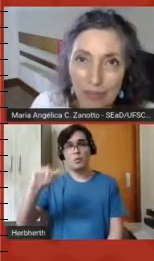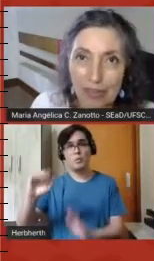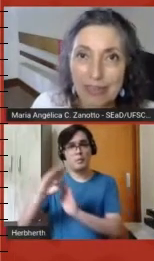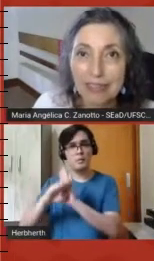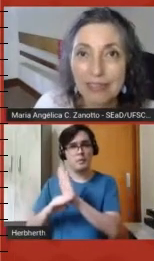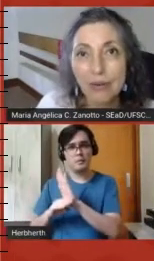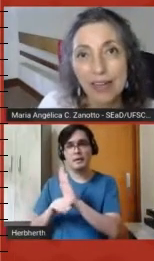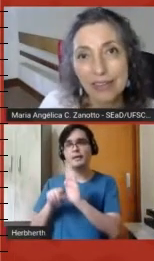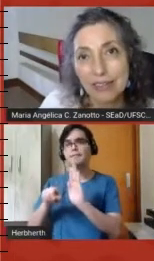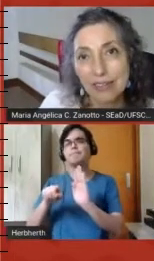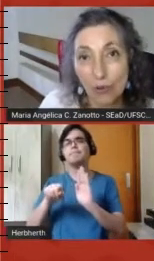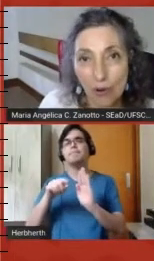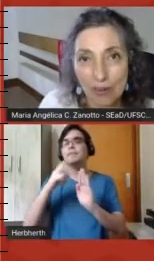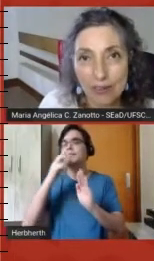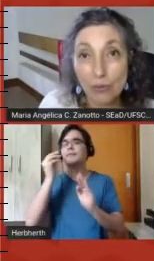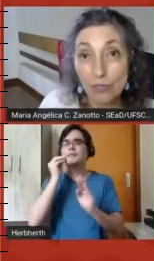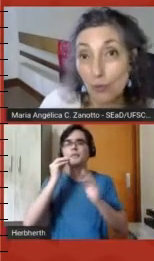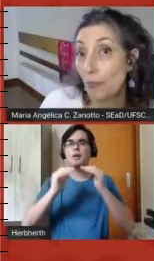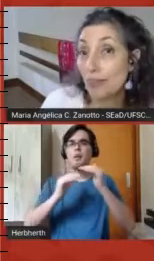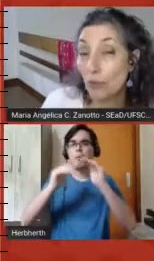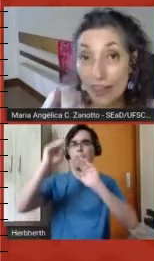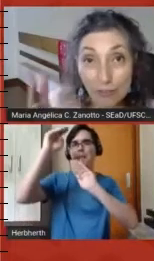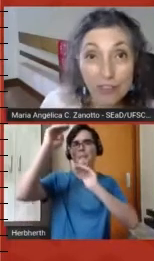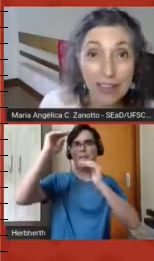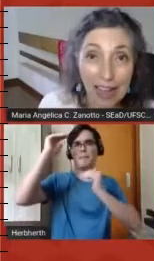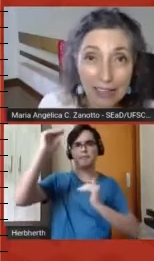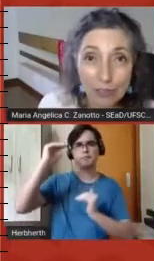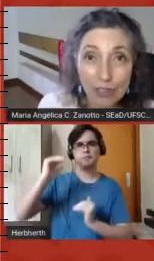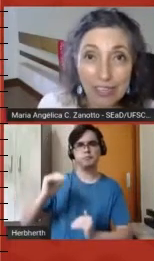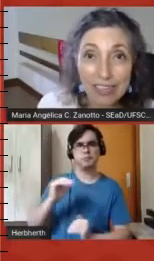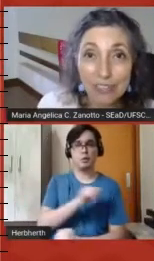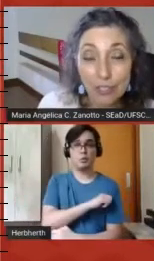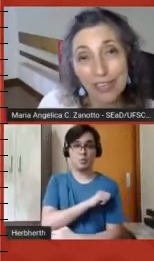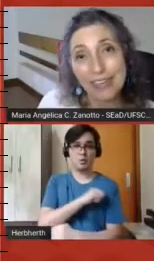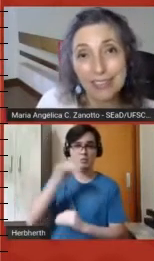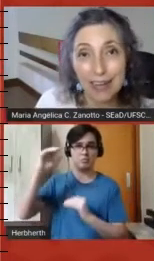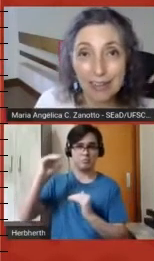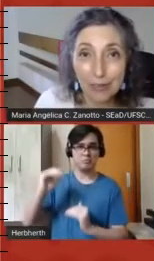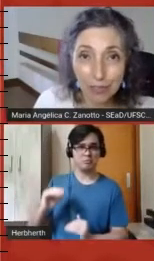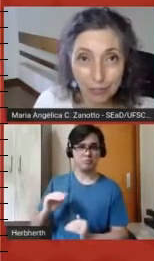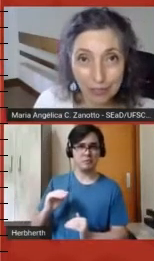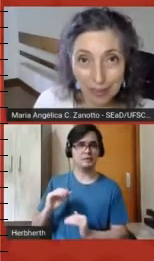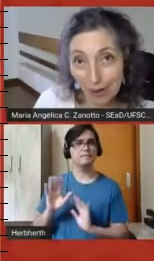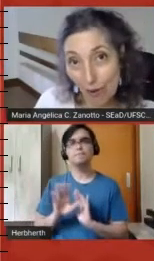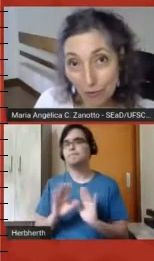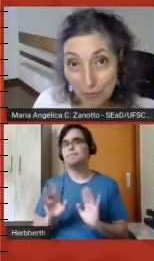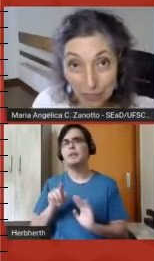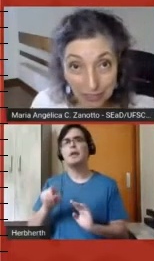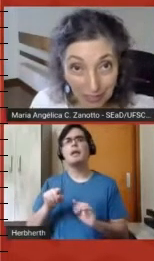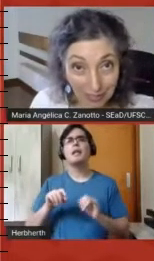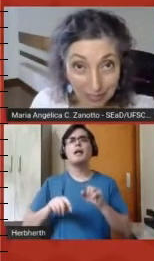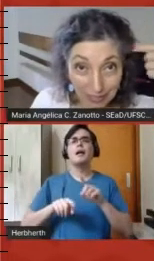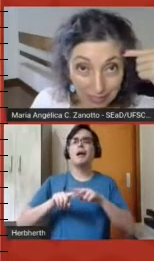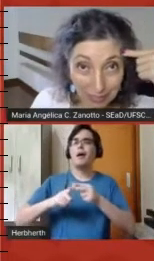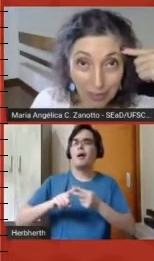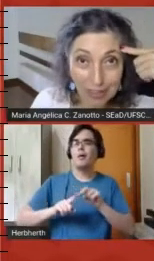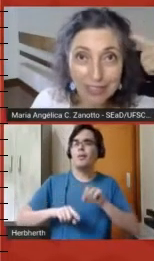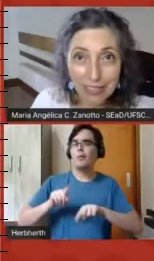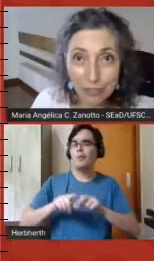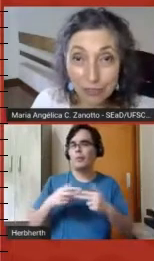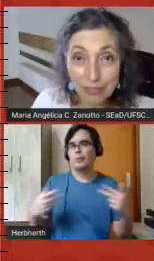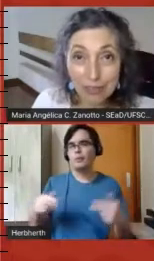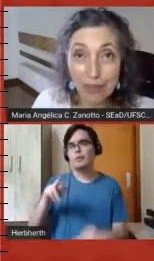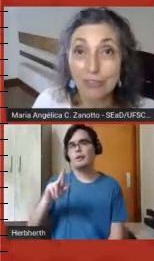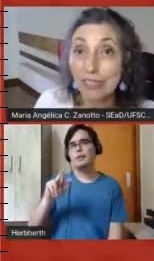formativa. Então, ela se torna um instrumento refinado de realizar aquilo que a Jussara Hoffmann já está trazendo